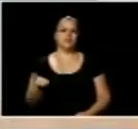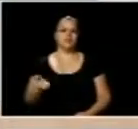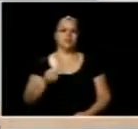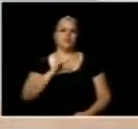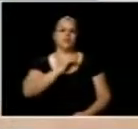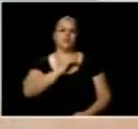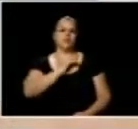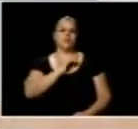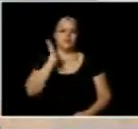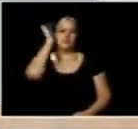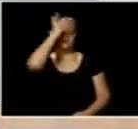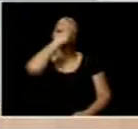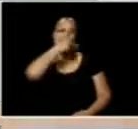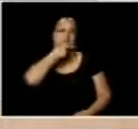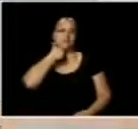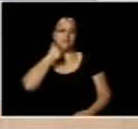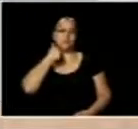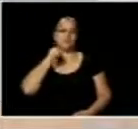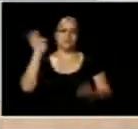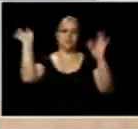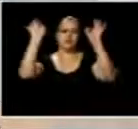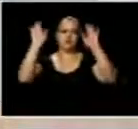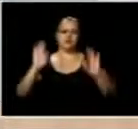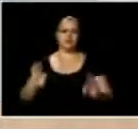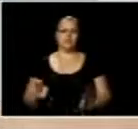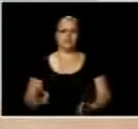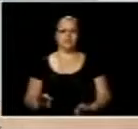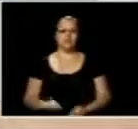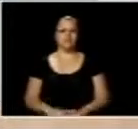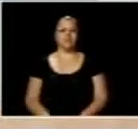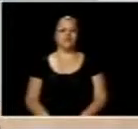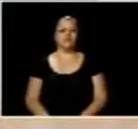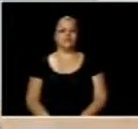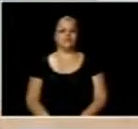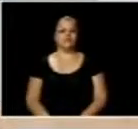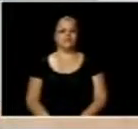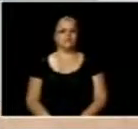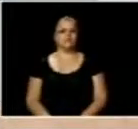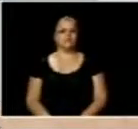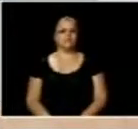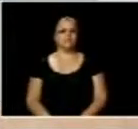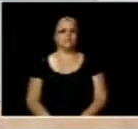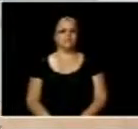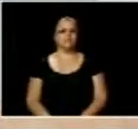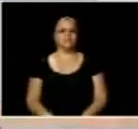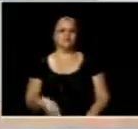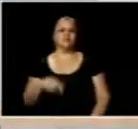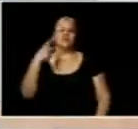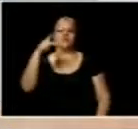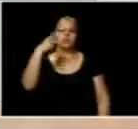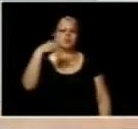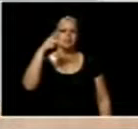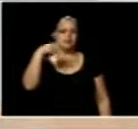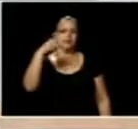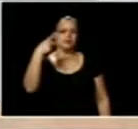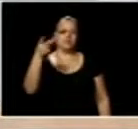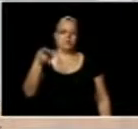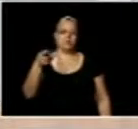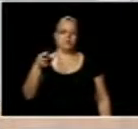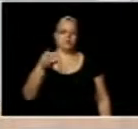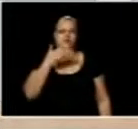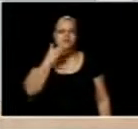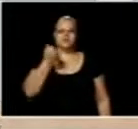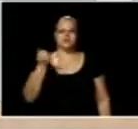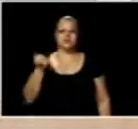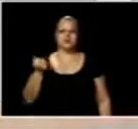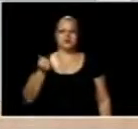estamos falando, nós não queremos o bem. Não convoquei ninguém aqui hoje, não propus isso. Nós estamos mudando o discurso para ver se melhora o clima, mas é um governo